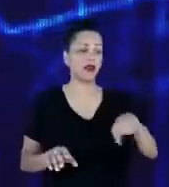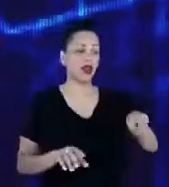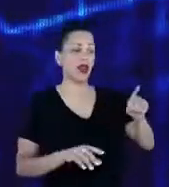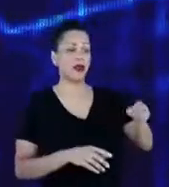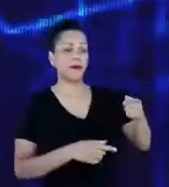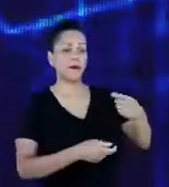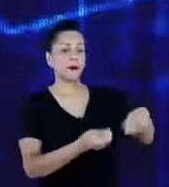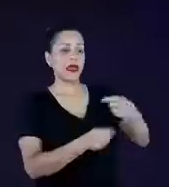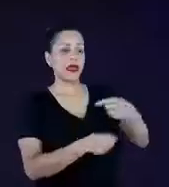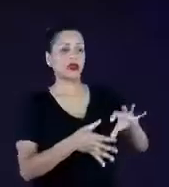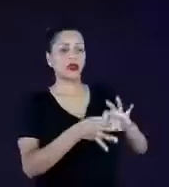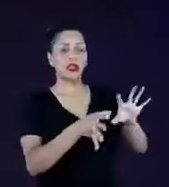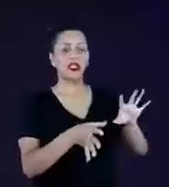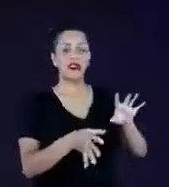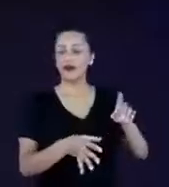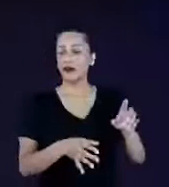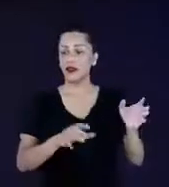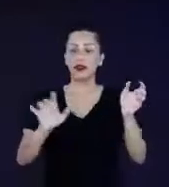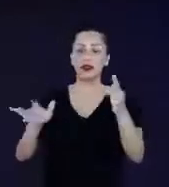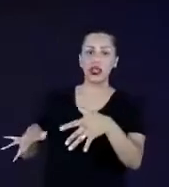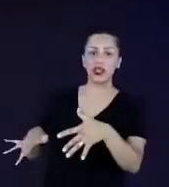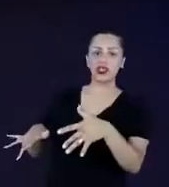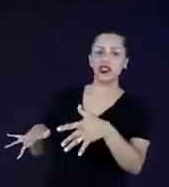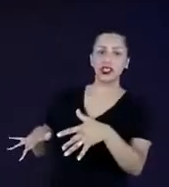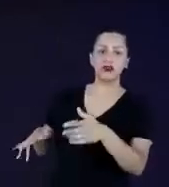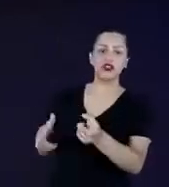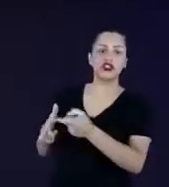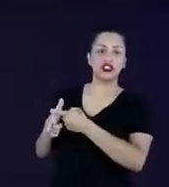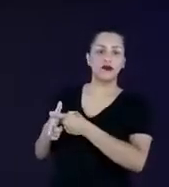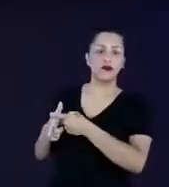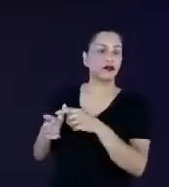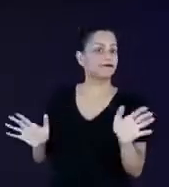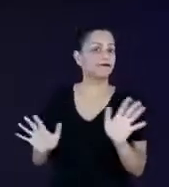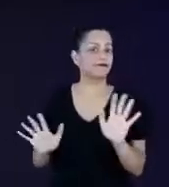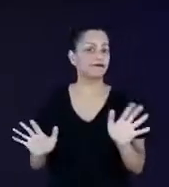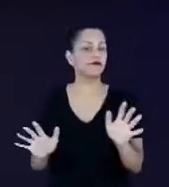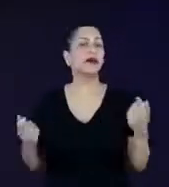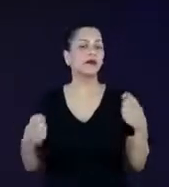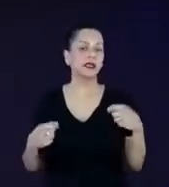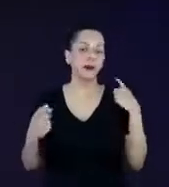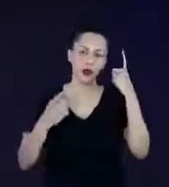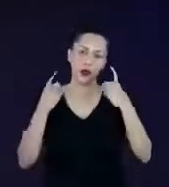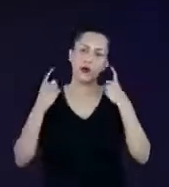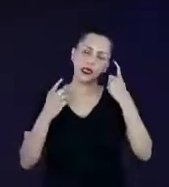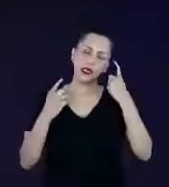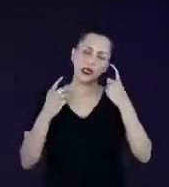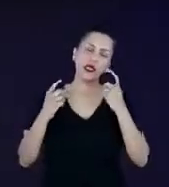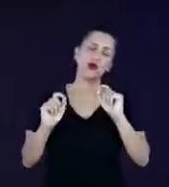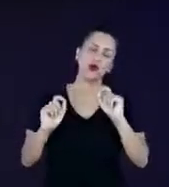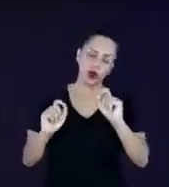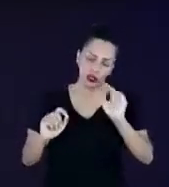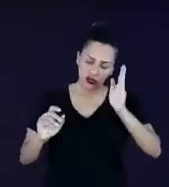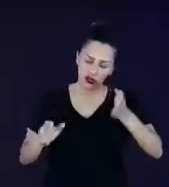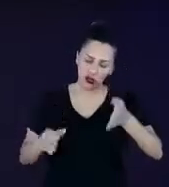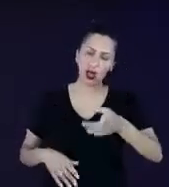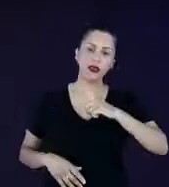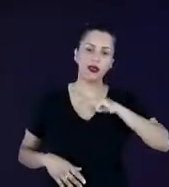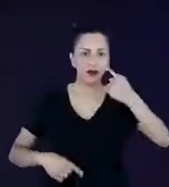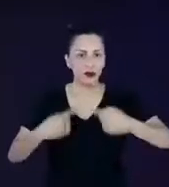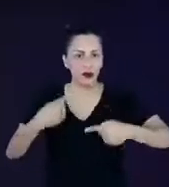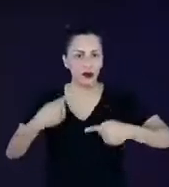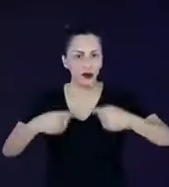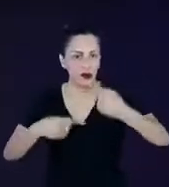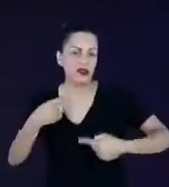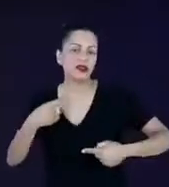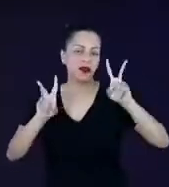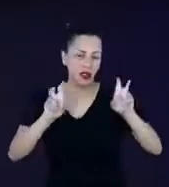quem não migrou. Essa acho que é uma grande preocupação que a gente tem. Acho que a gente viveu essa discussão no tema de GD recentemente,